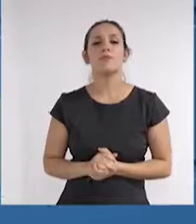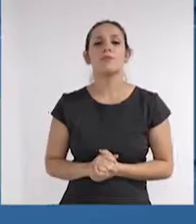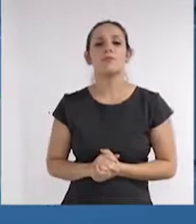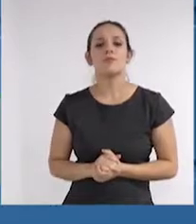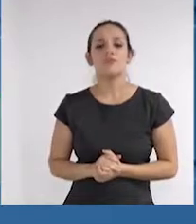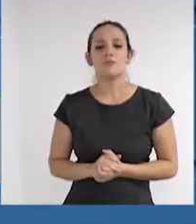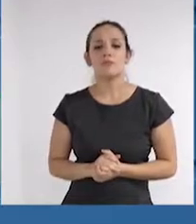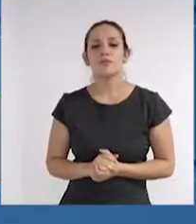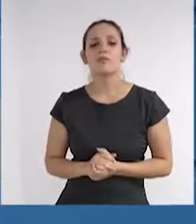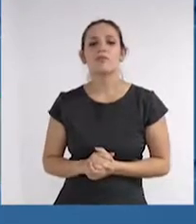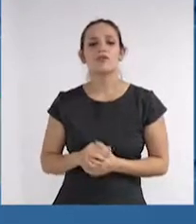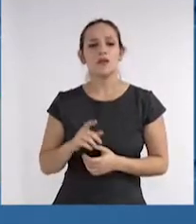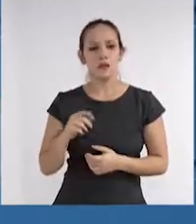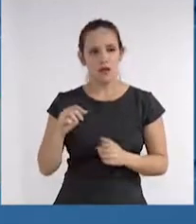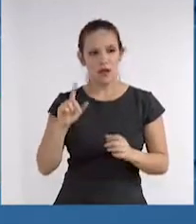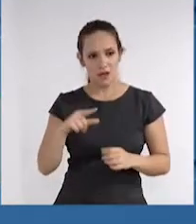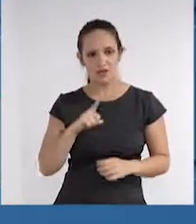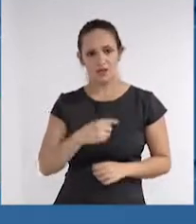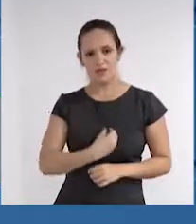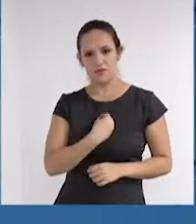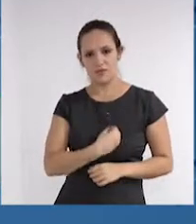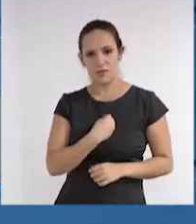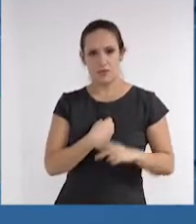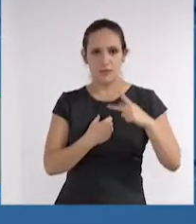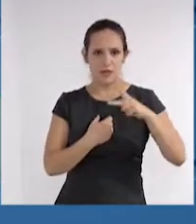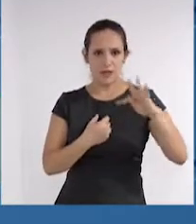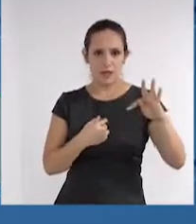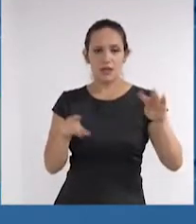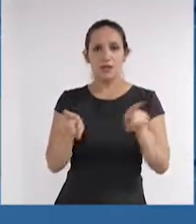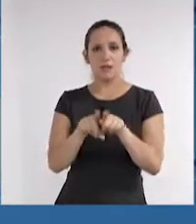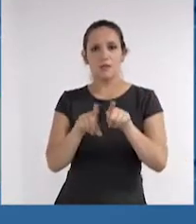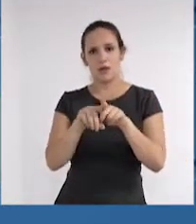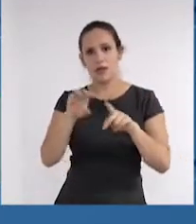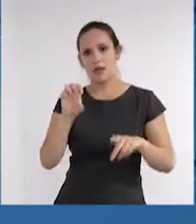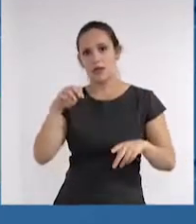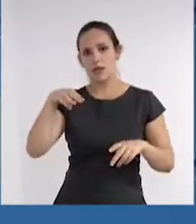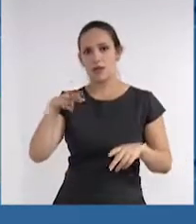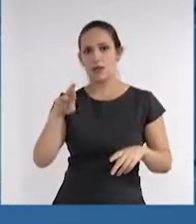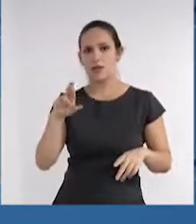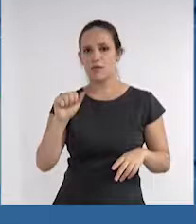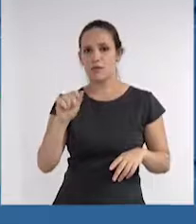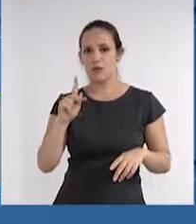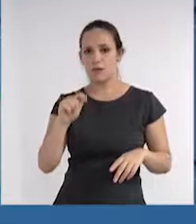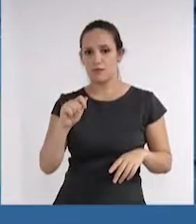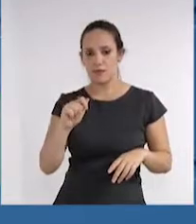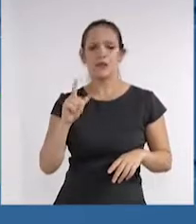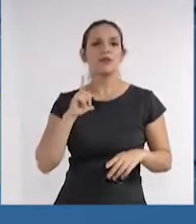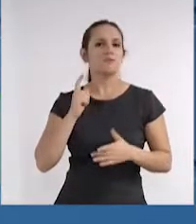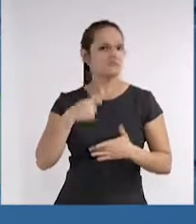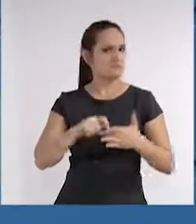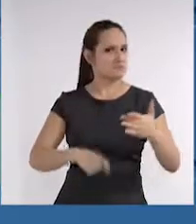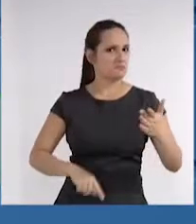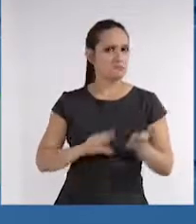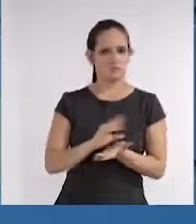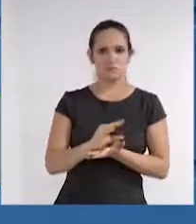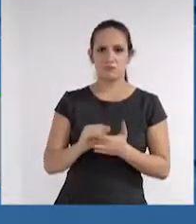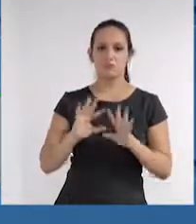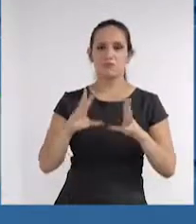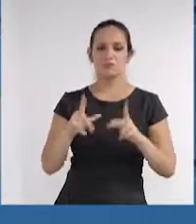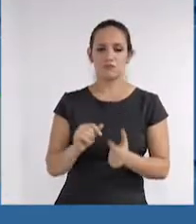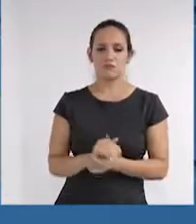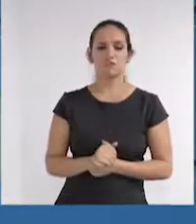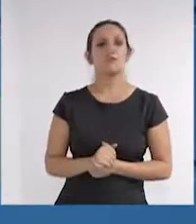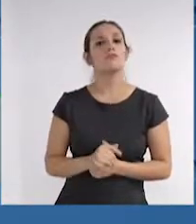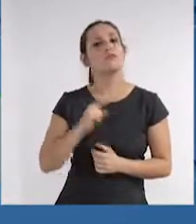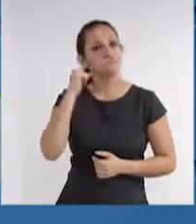do PT e com participação da Embrapa de Dourados. Que isso está lá nos autos da defesa do advogado